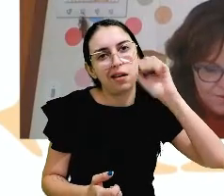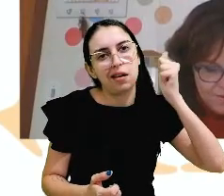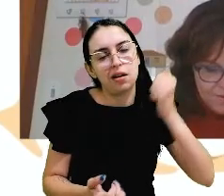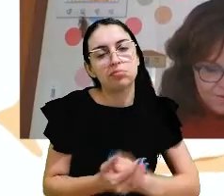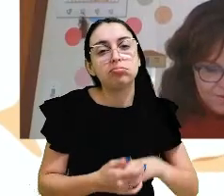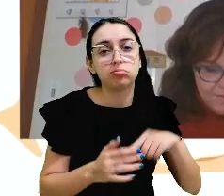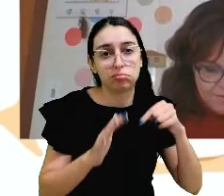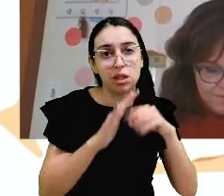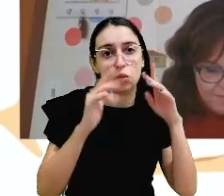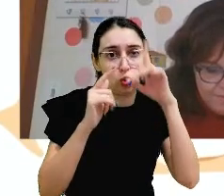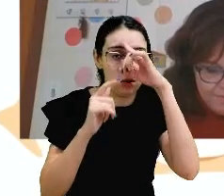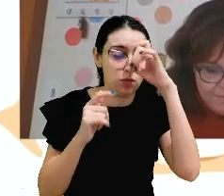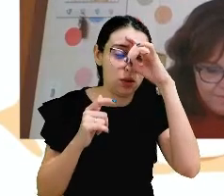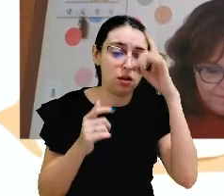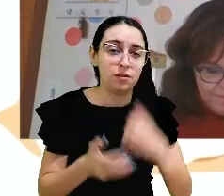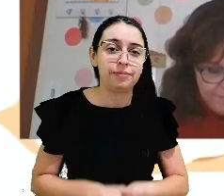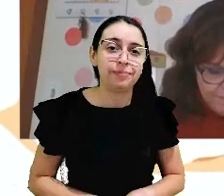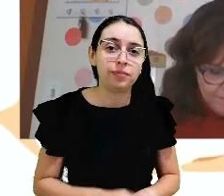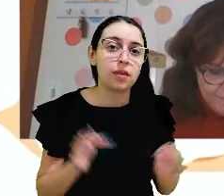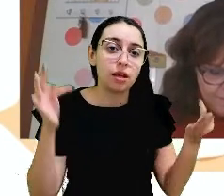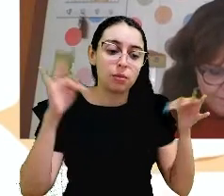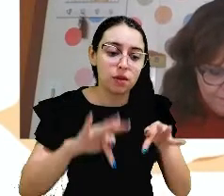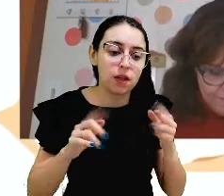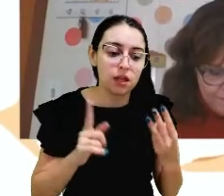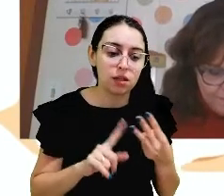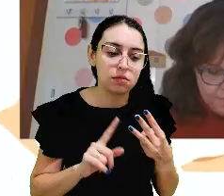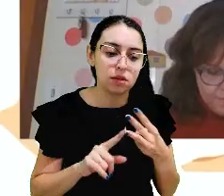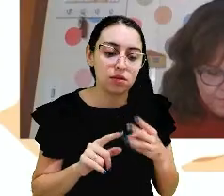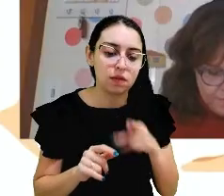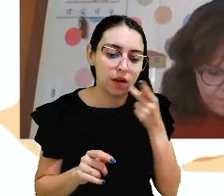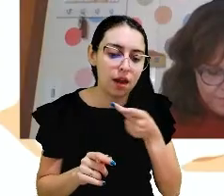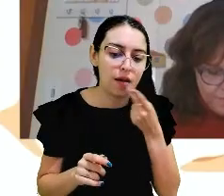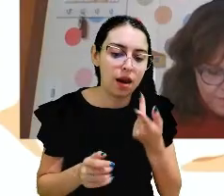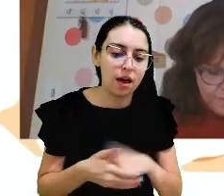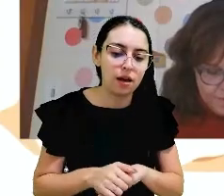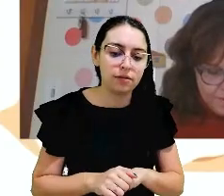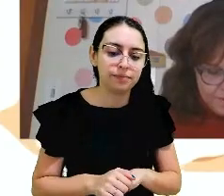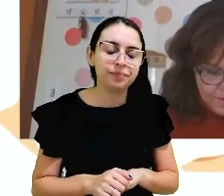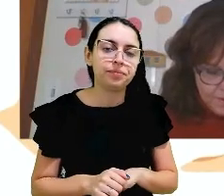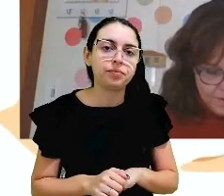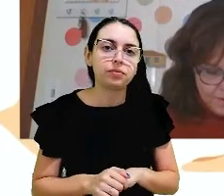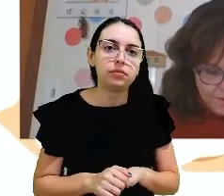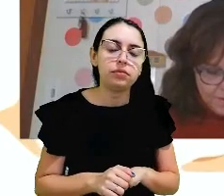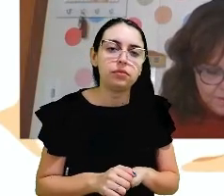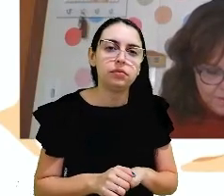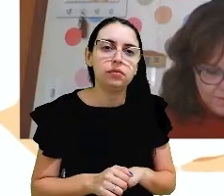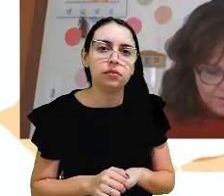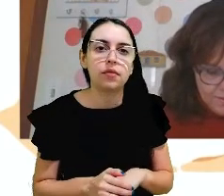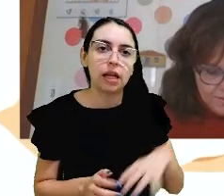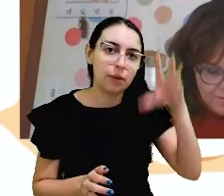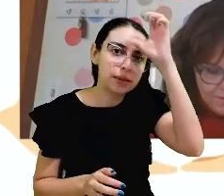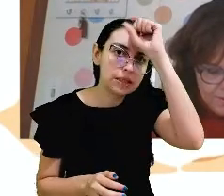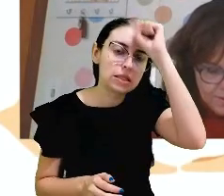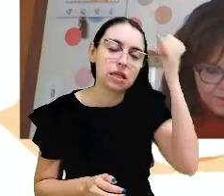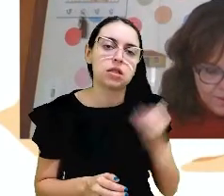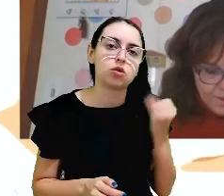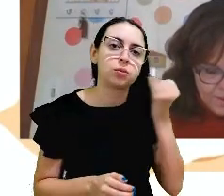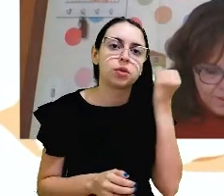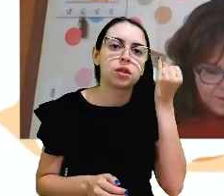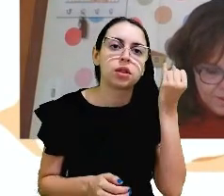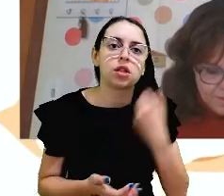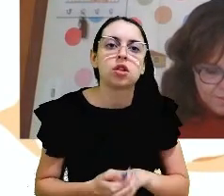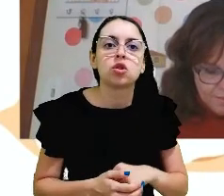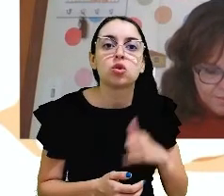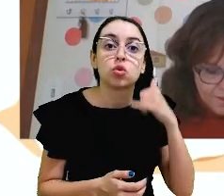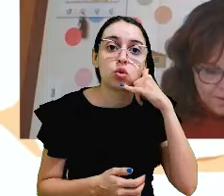E, por fim, daí já o terceiro ponto que eu queria falar, né, que eu acho que é um aprendizado importante que as parteiras